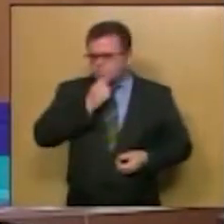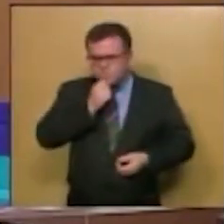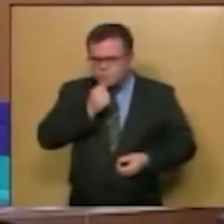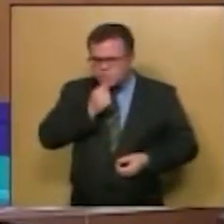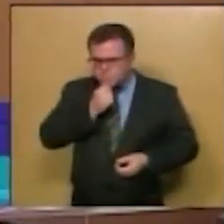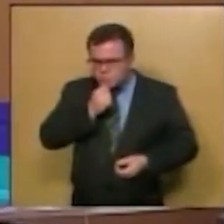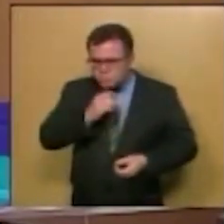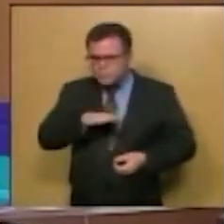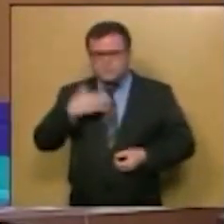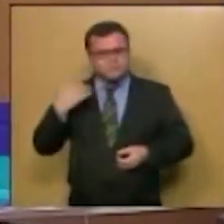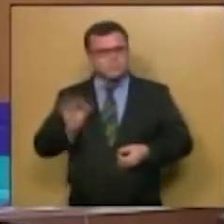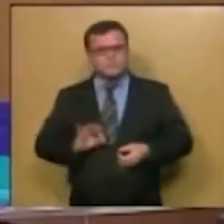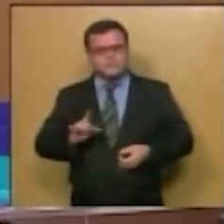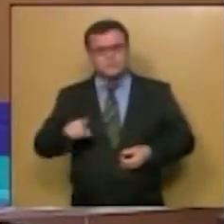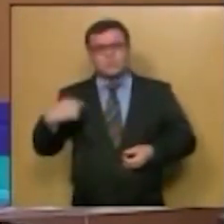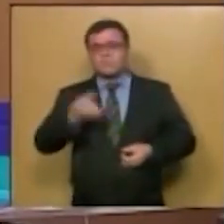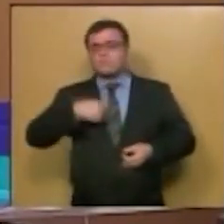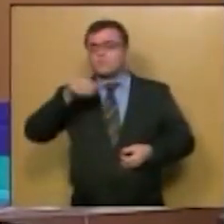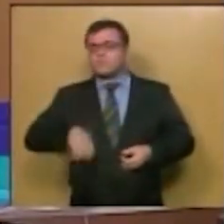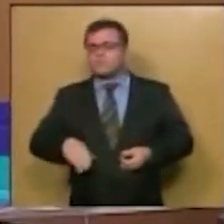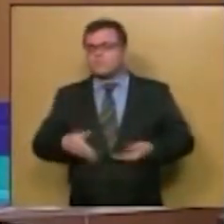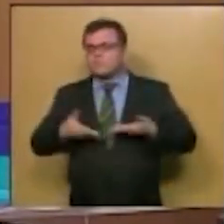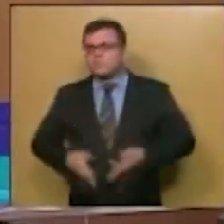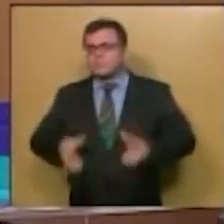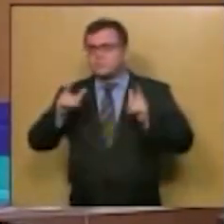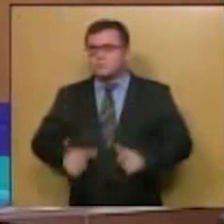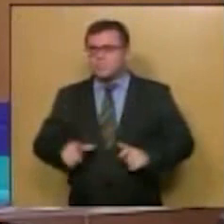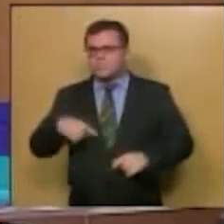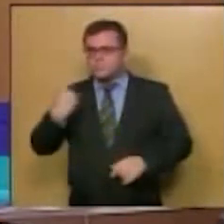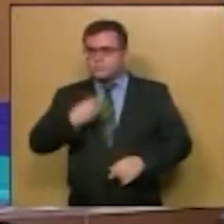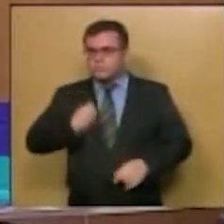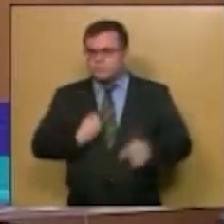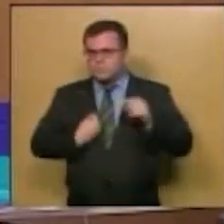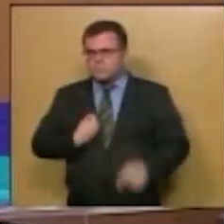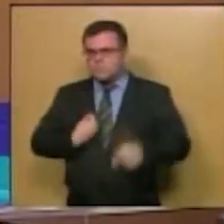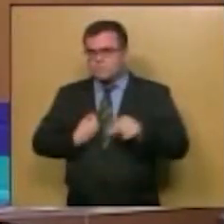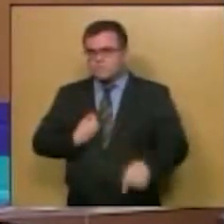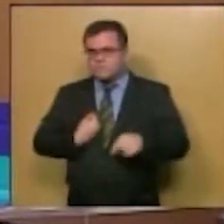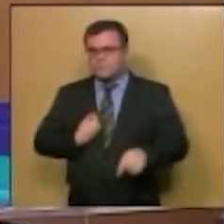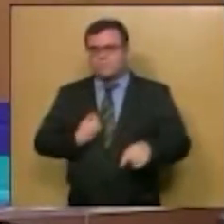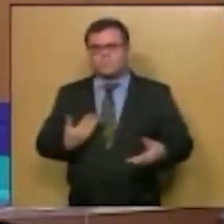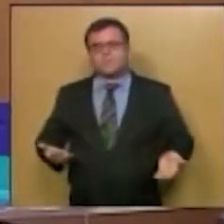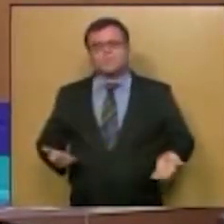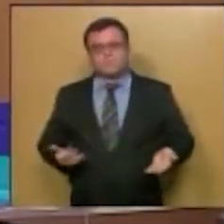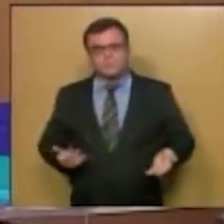quem somos de onde viemos e onde estamos é caminhar para genocida